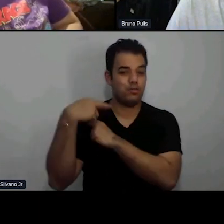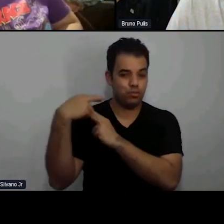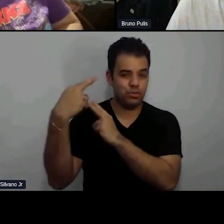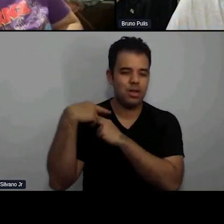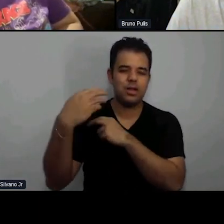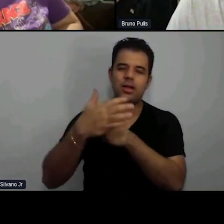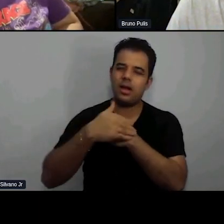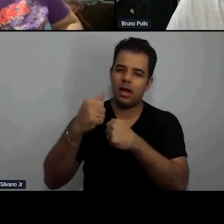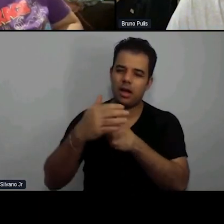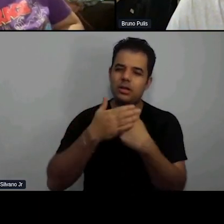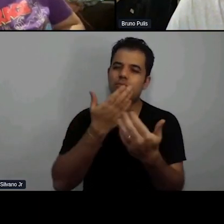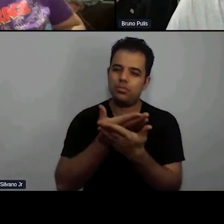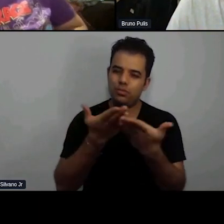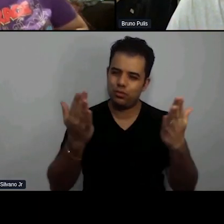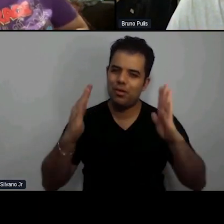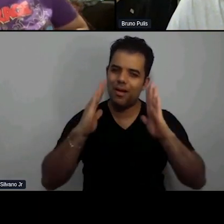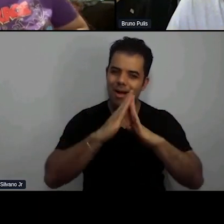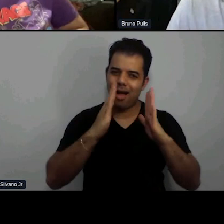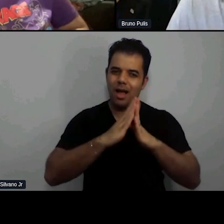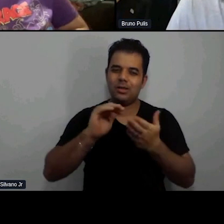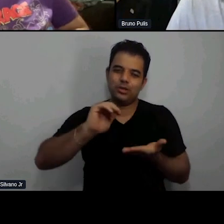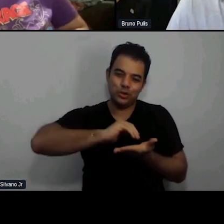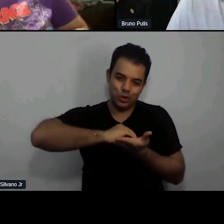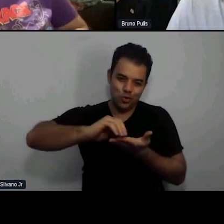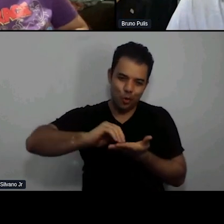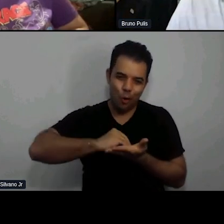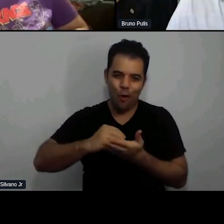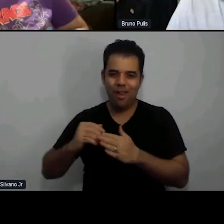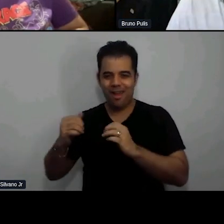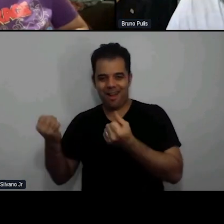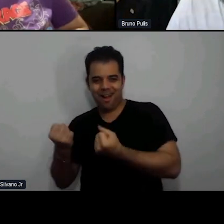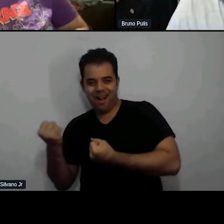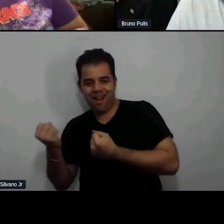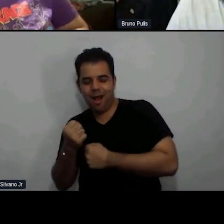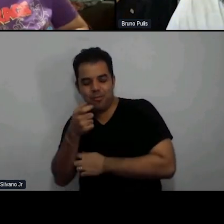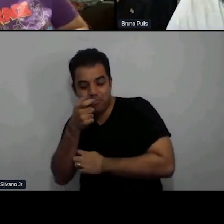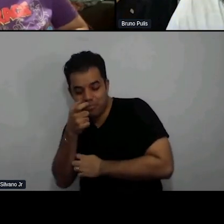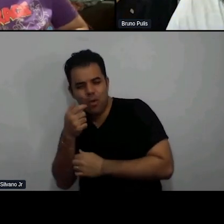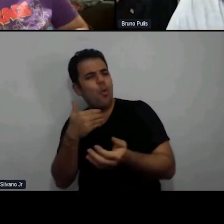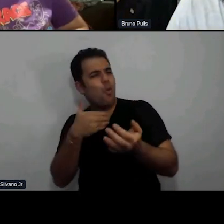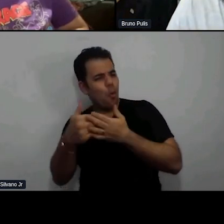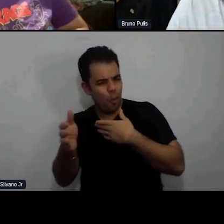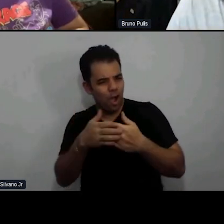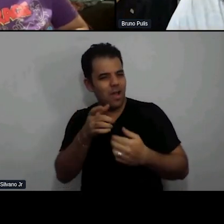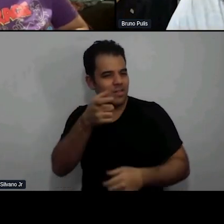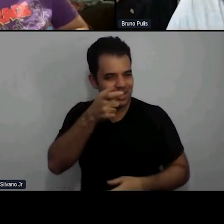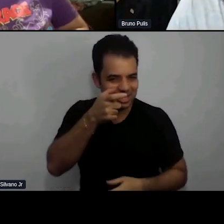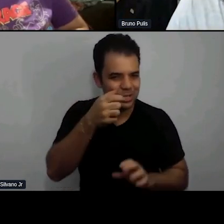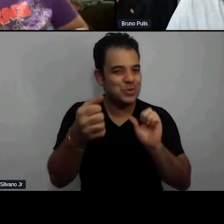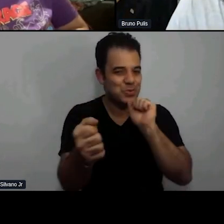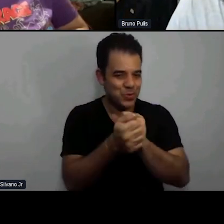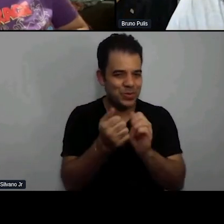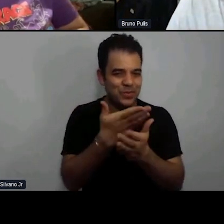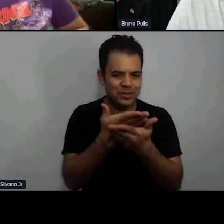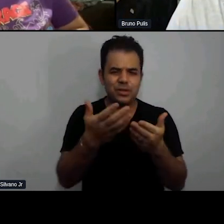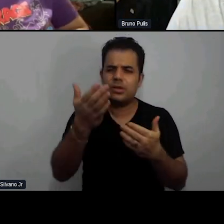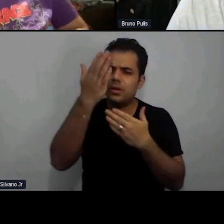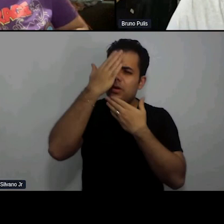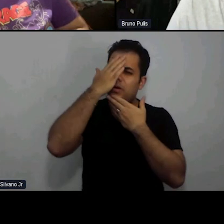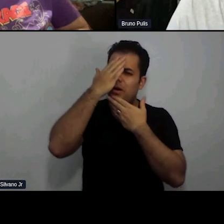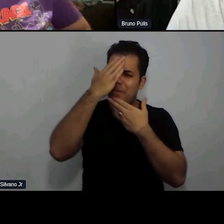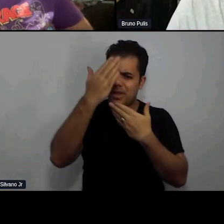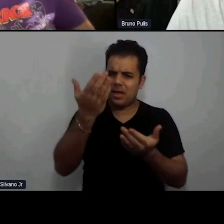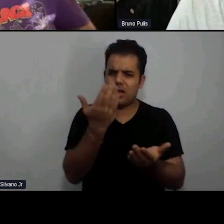para a casa de todo mundo, para os escritórios, para os carros, enfim, para onde você estiver nos assistindo. Muito obrigado,